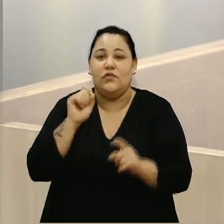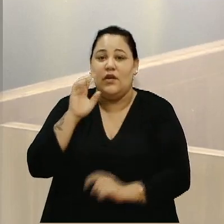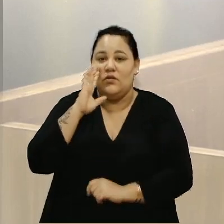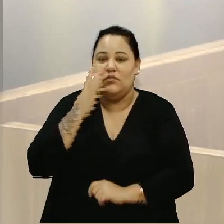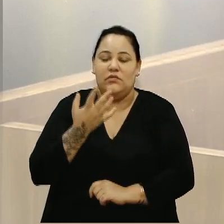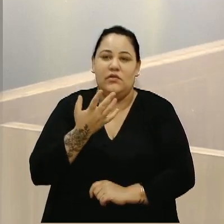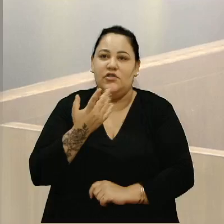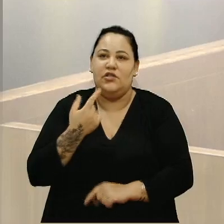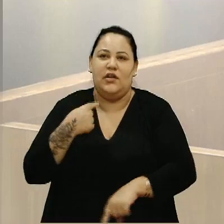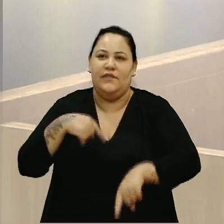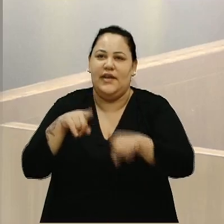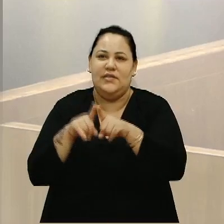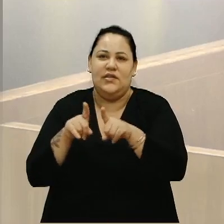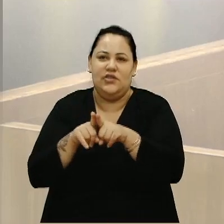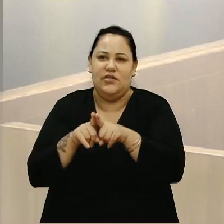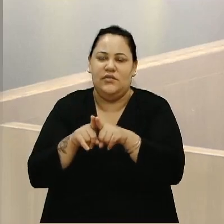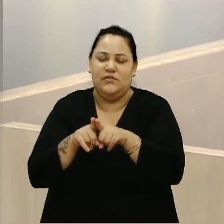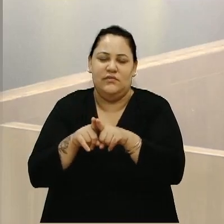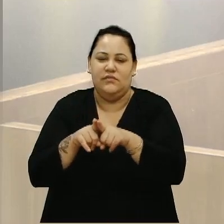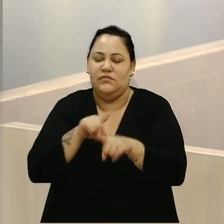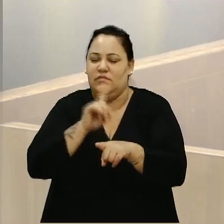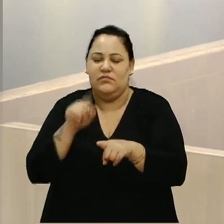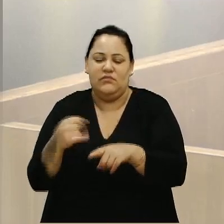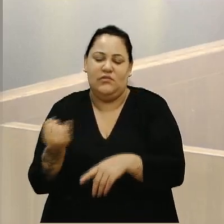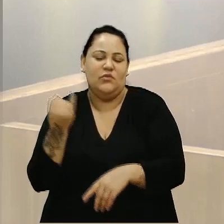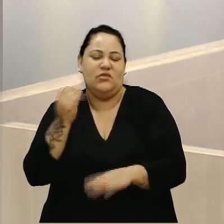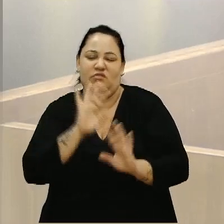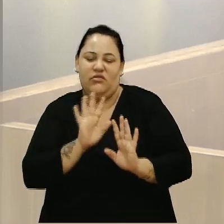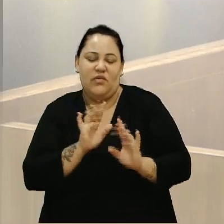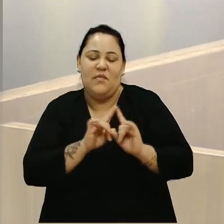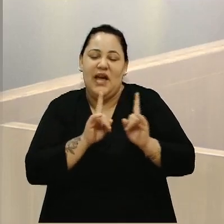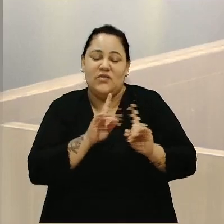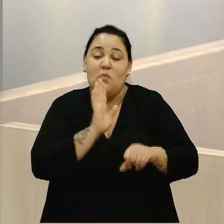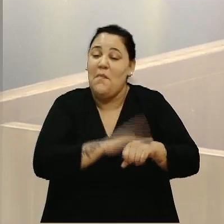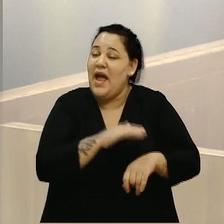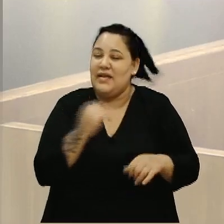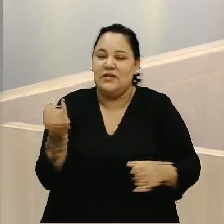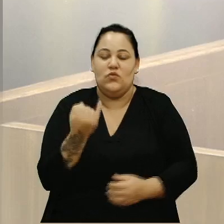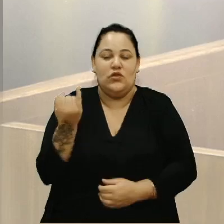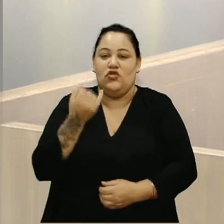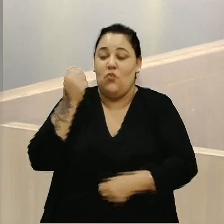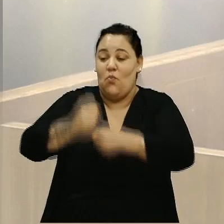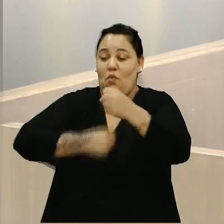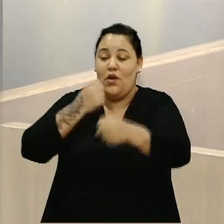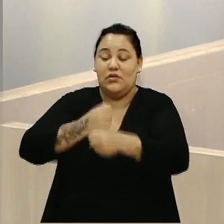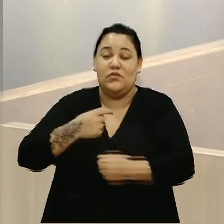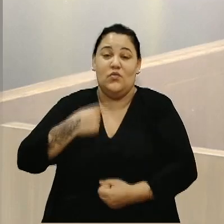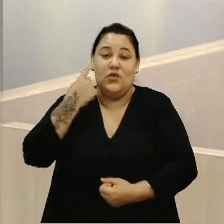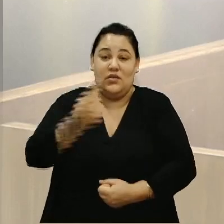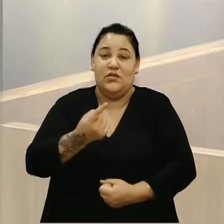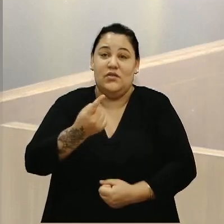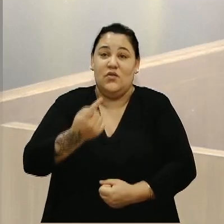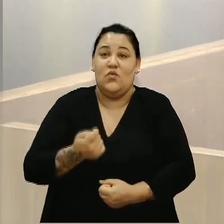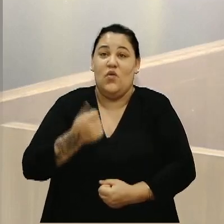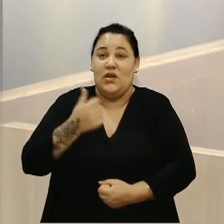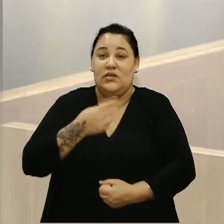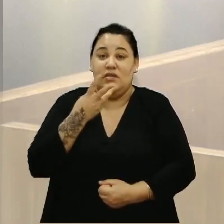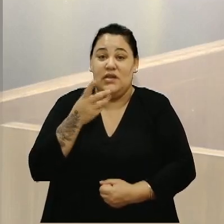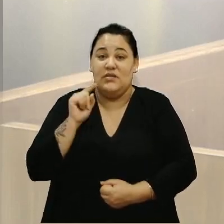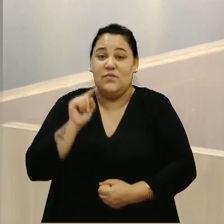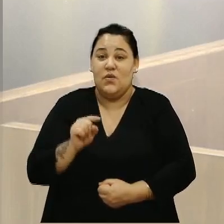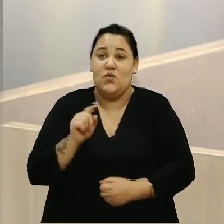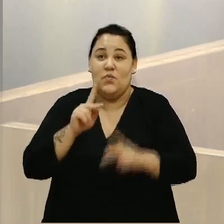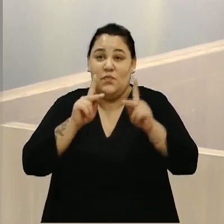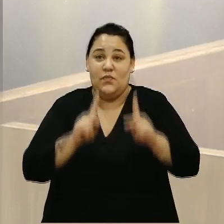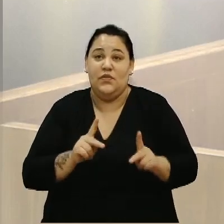menos importa neste momento. O que importa é que o ano que vem já vai ter quase 3 mil